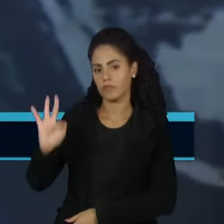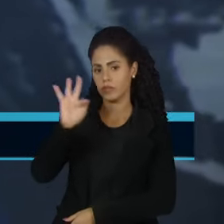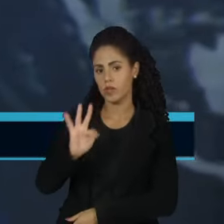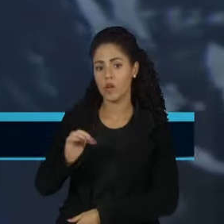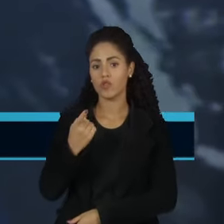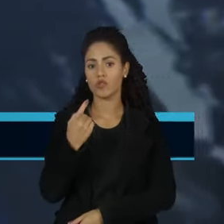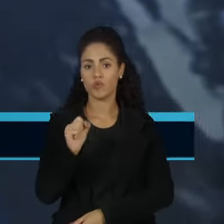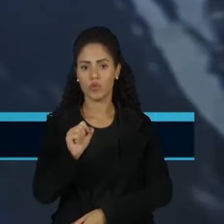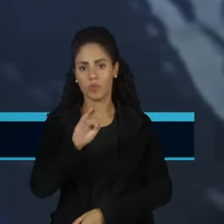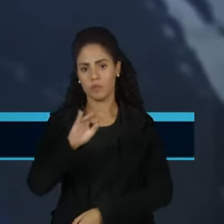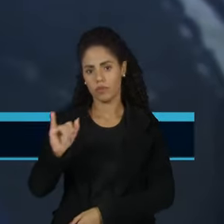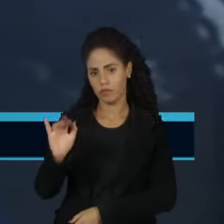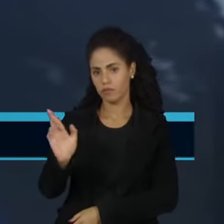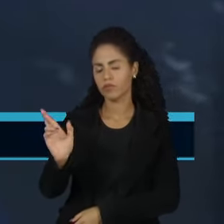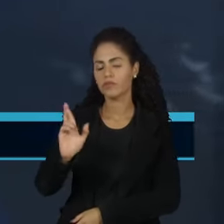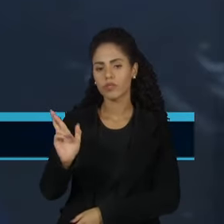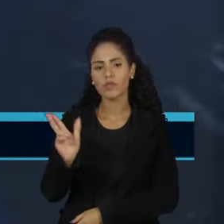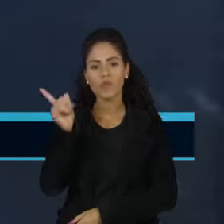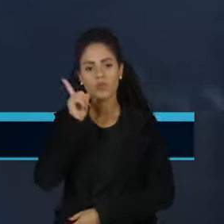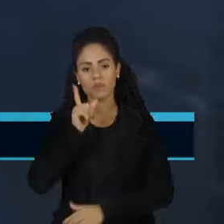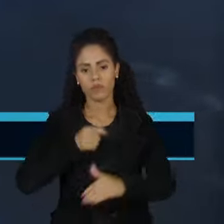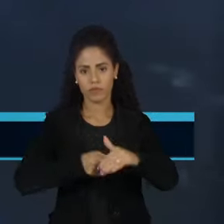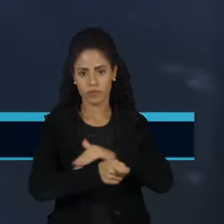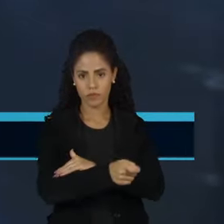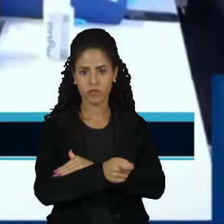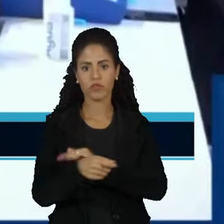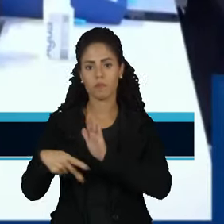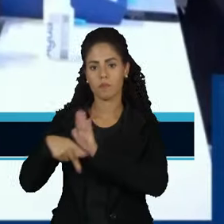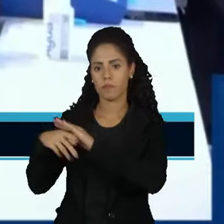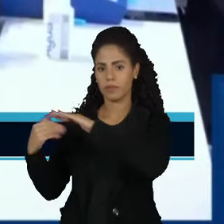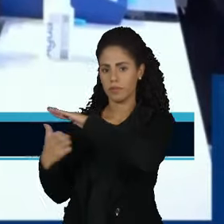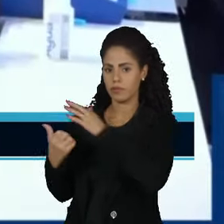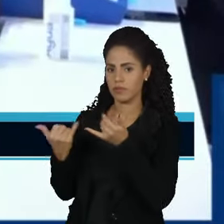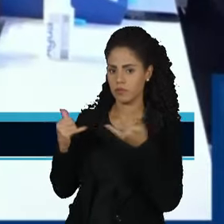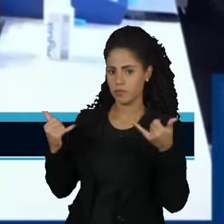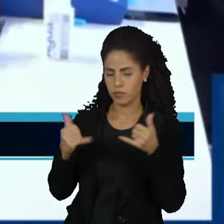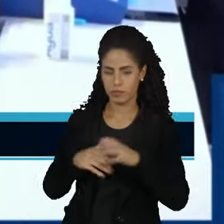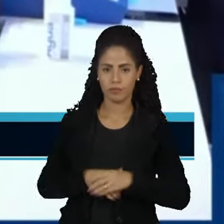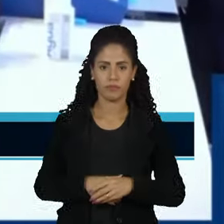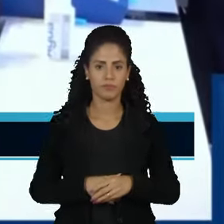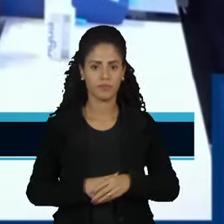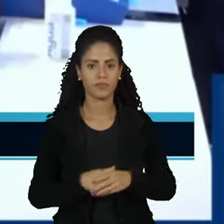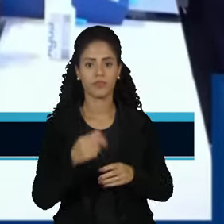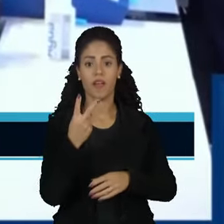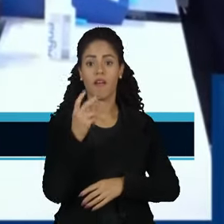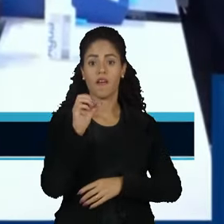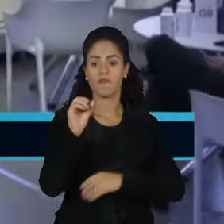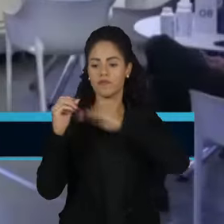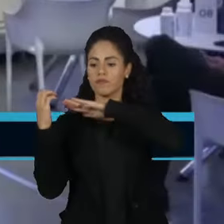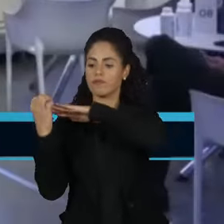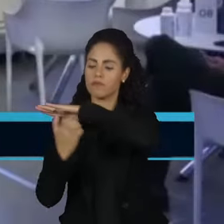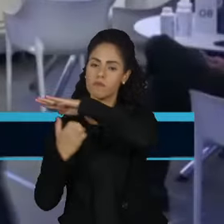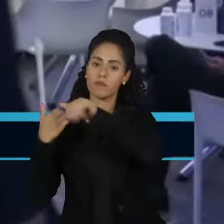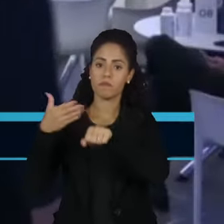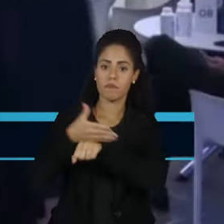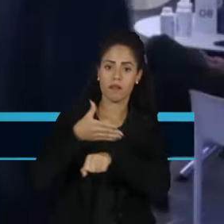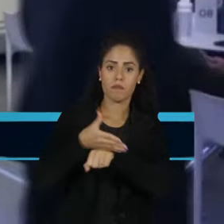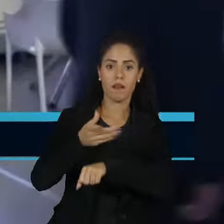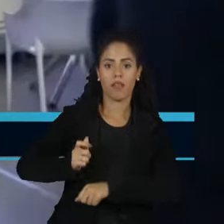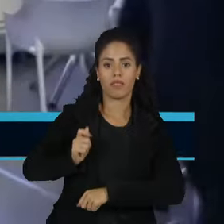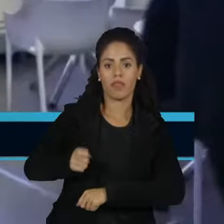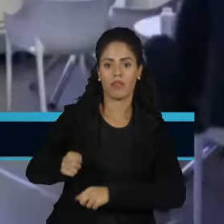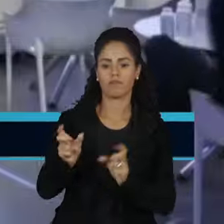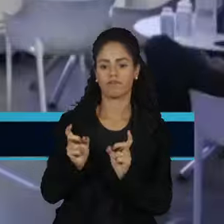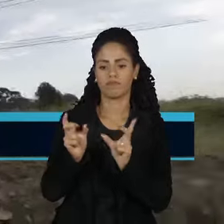de 18 bilhões de reais em investimento para o setor. Mais de 20 empresas e consórcios participaram do